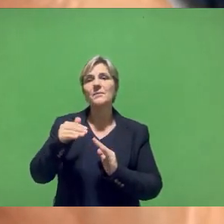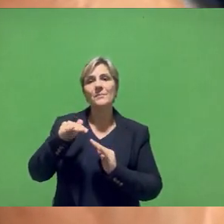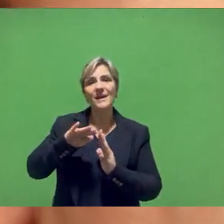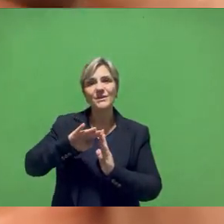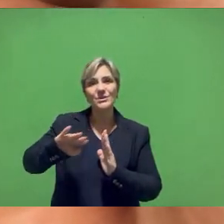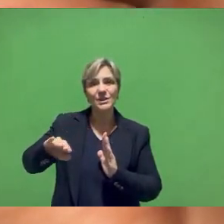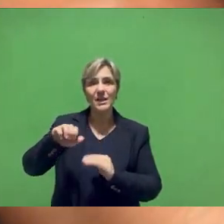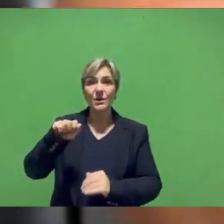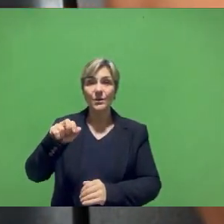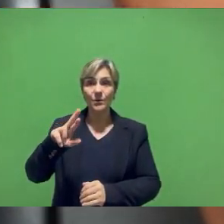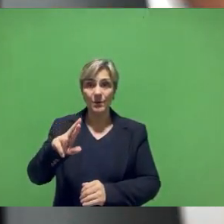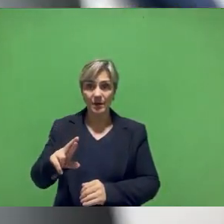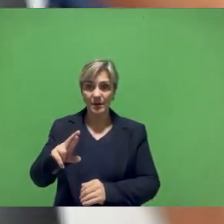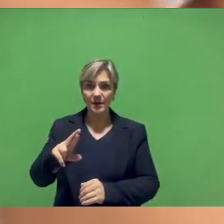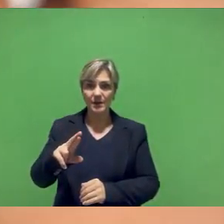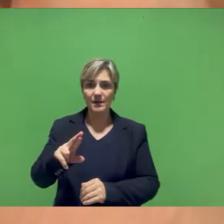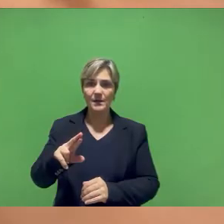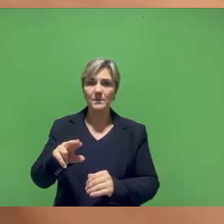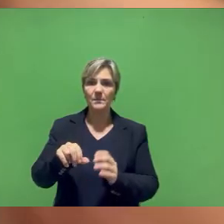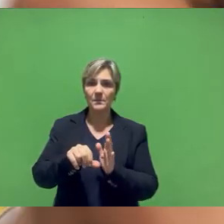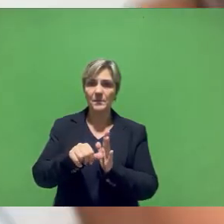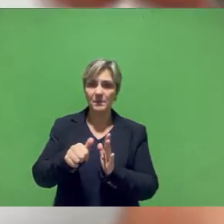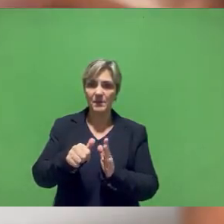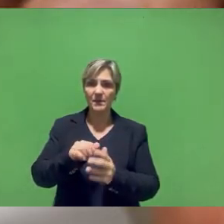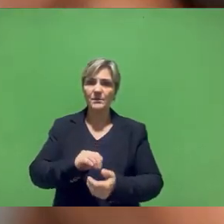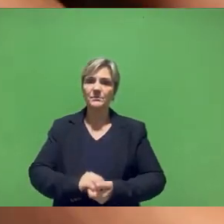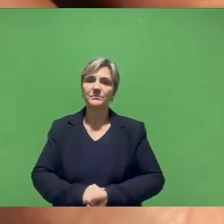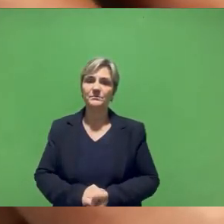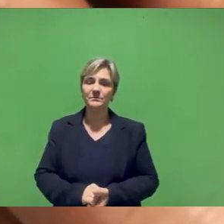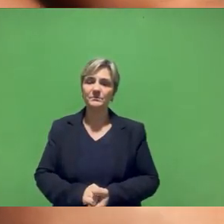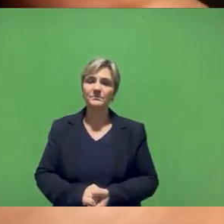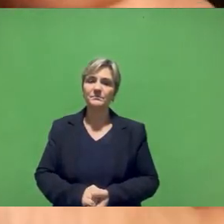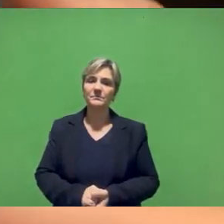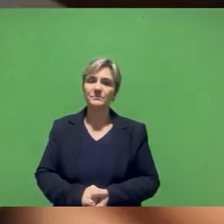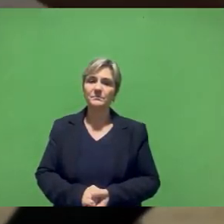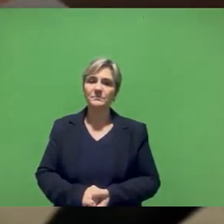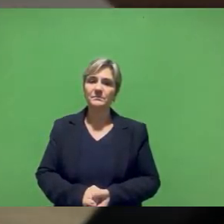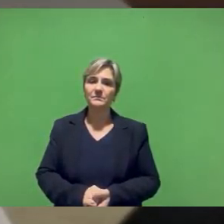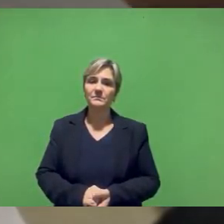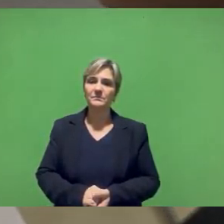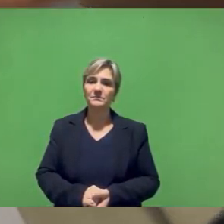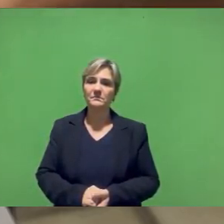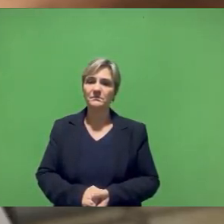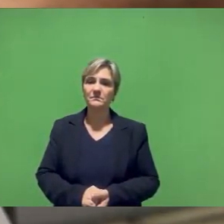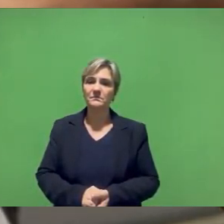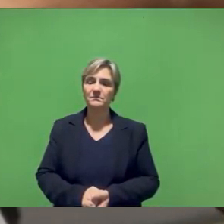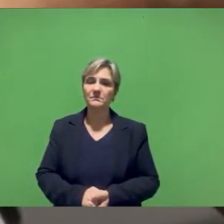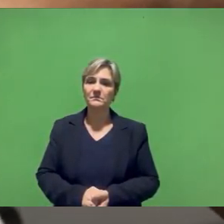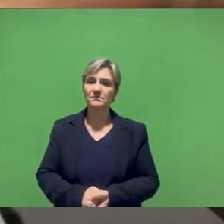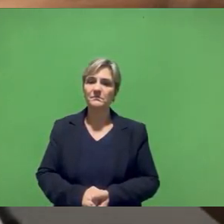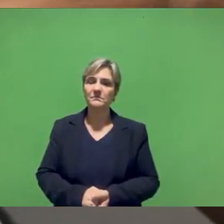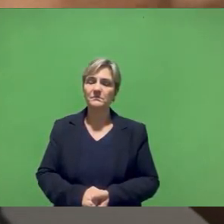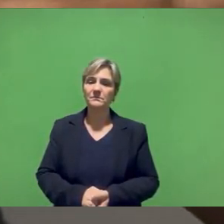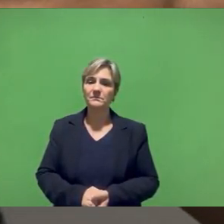que tem um injetável, a gente tem que primeiro tirar o ar antes de aplicar. Aí eu vou segurar assim, ó, que